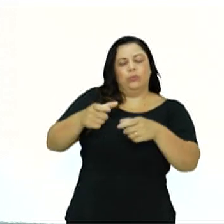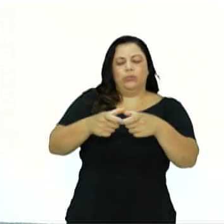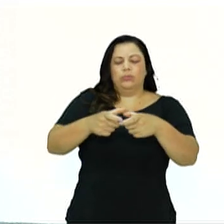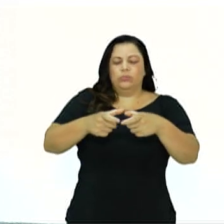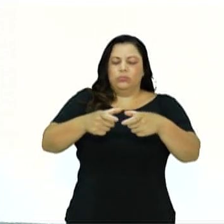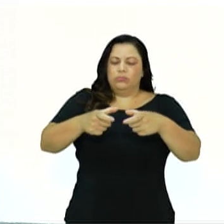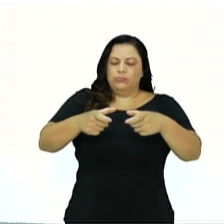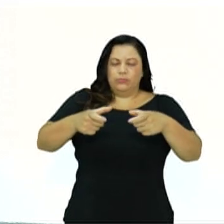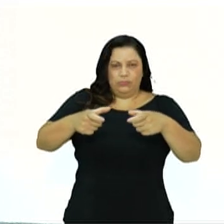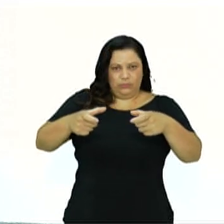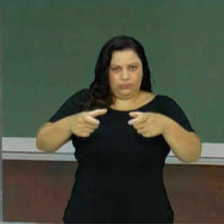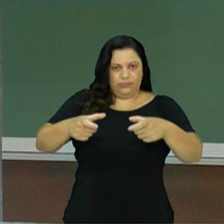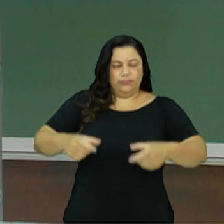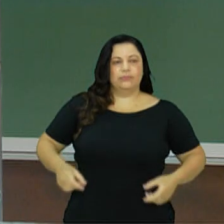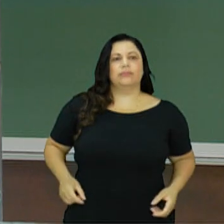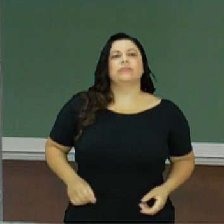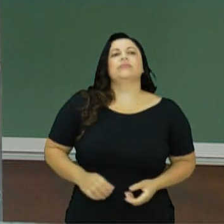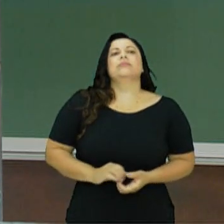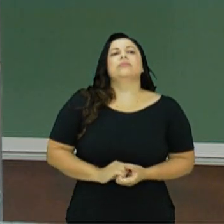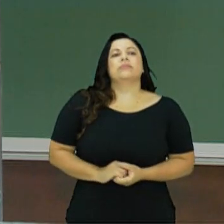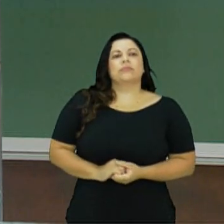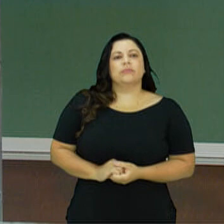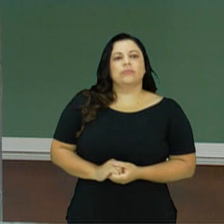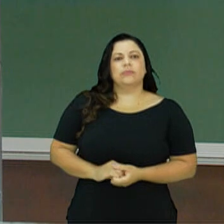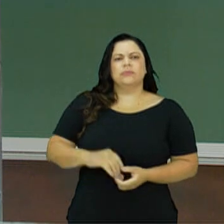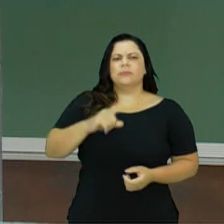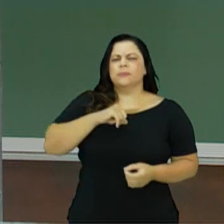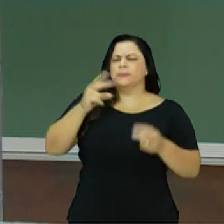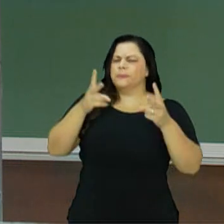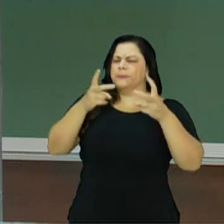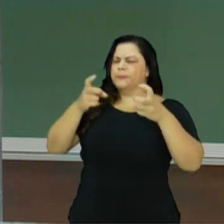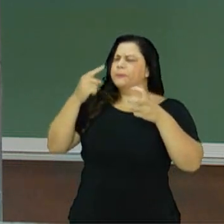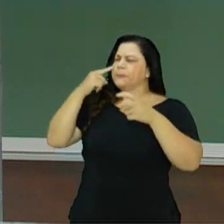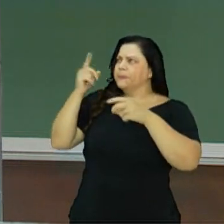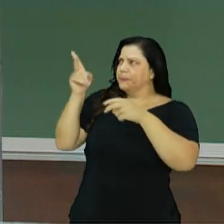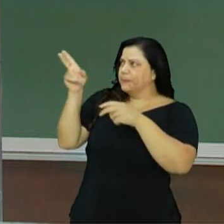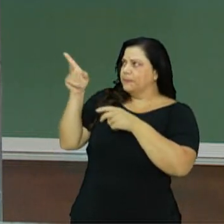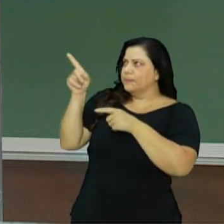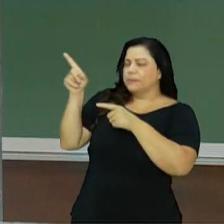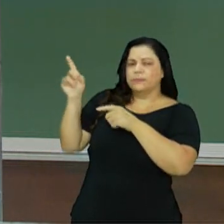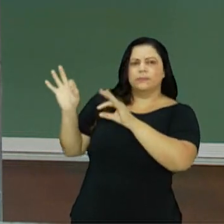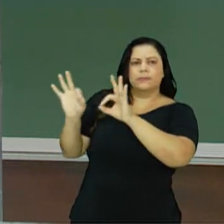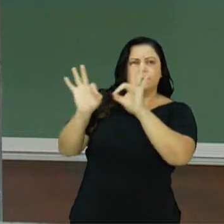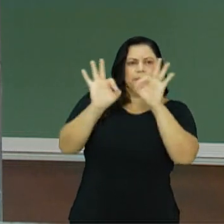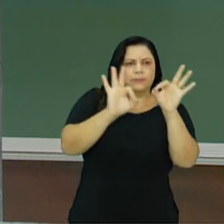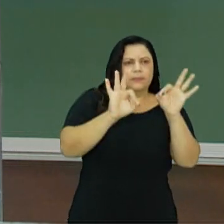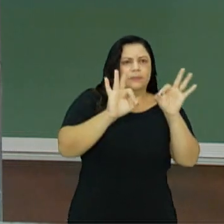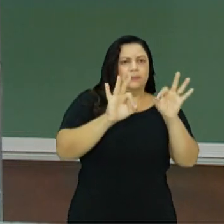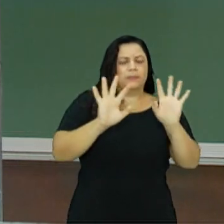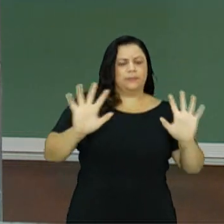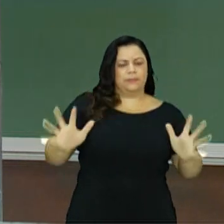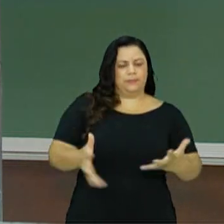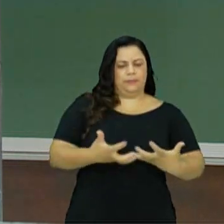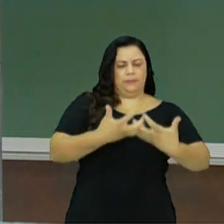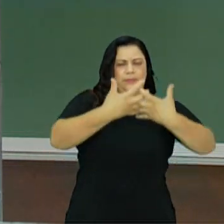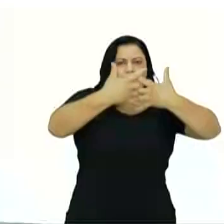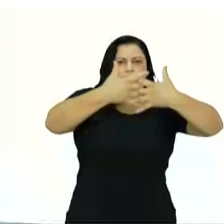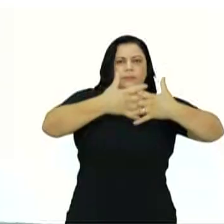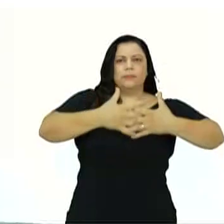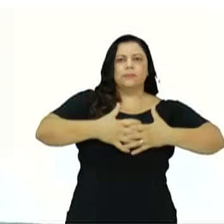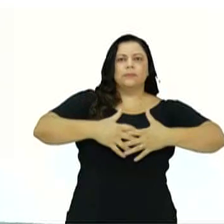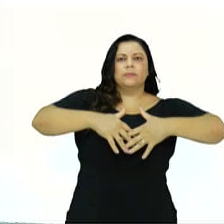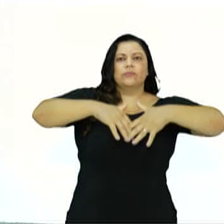falei, crescimento lateral desse osso, né? Aqui tem uma imagem, né, de toda essa matriz, né, toda essa rede, né, formada